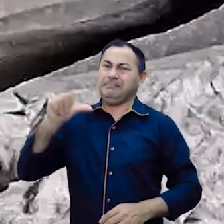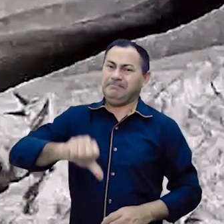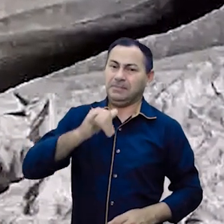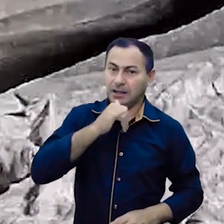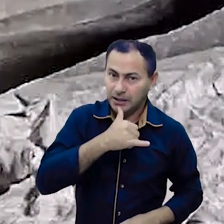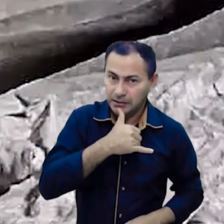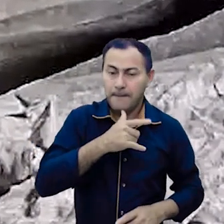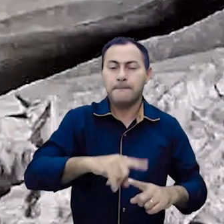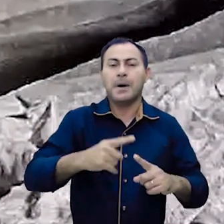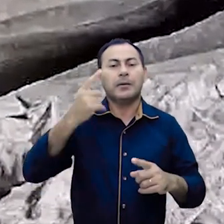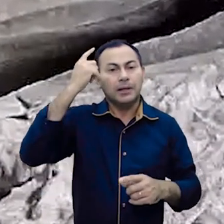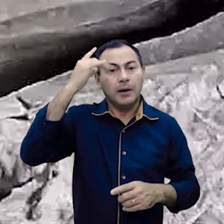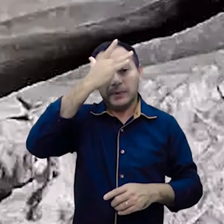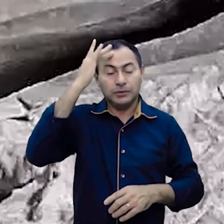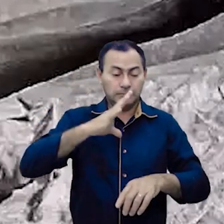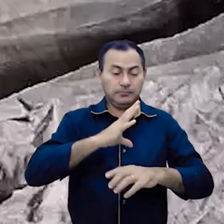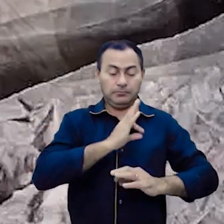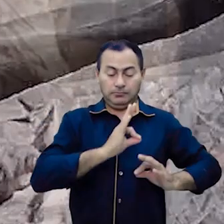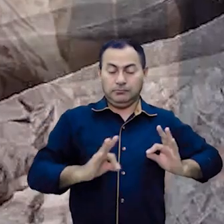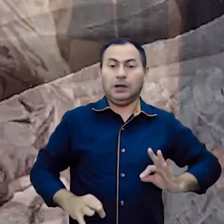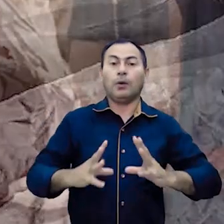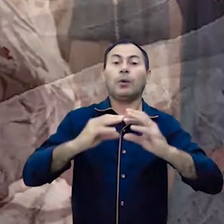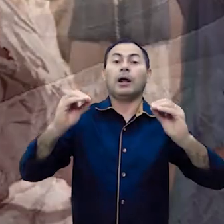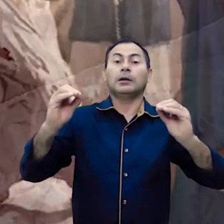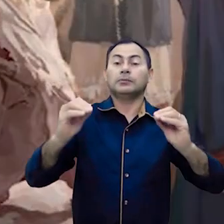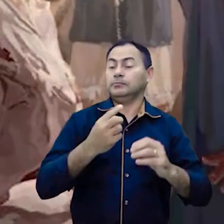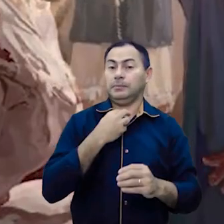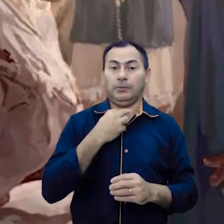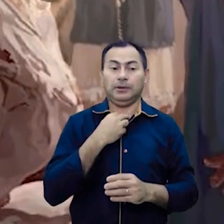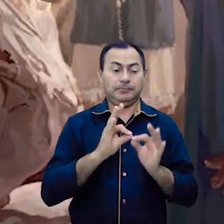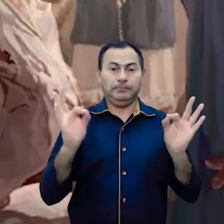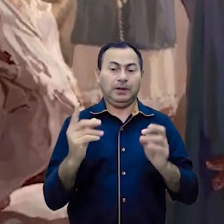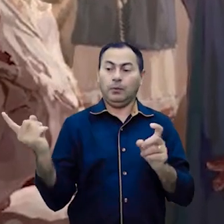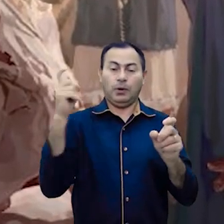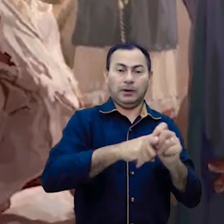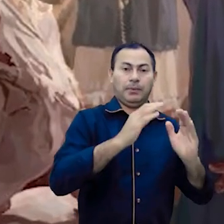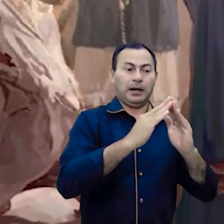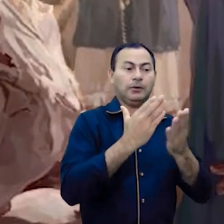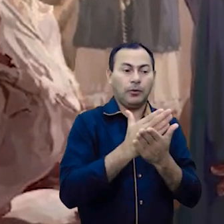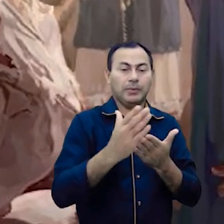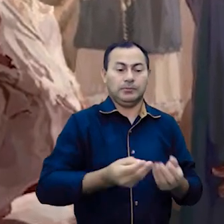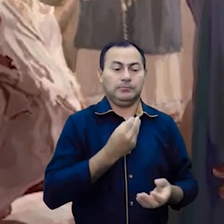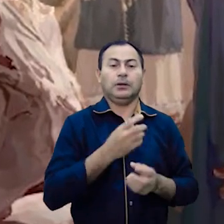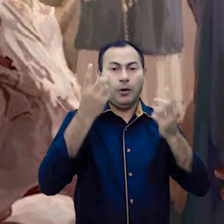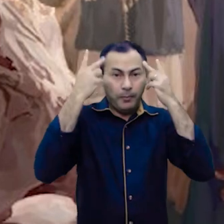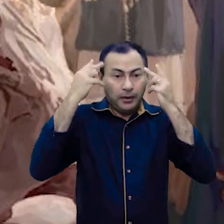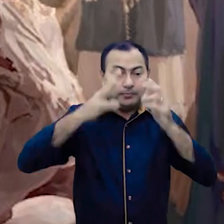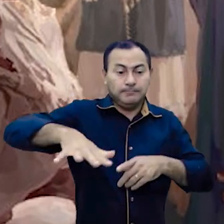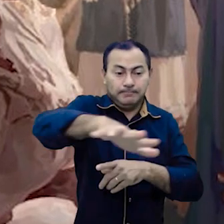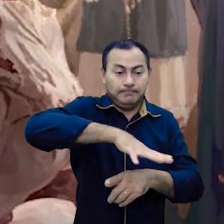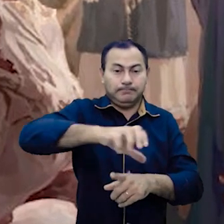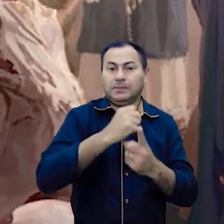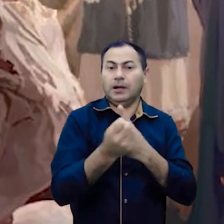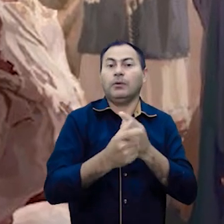eles levavam mas suponhamos com leproso havia sido curado ele não poderia simplesmente voltar para casa e começar uma vida